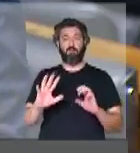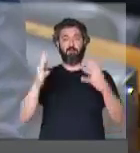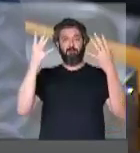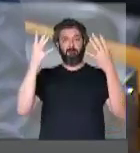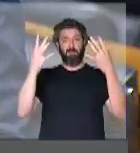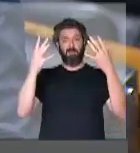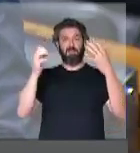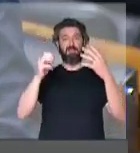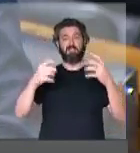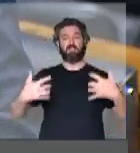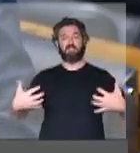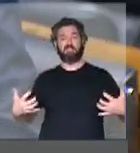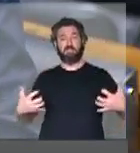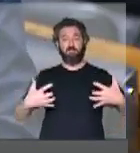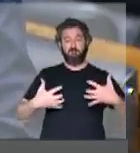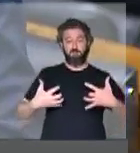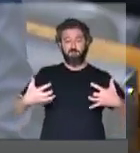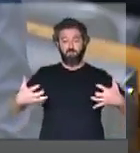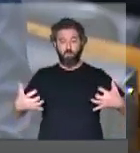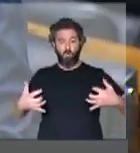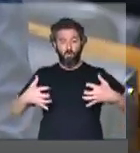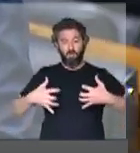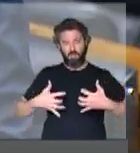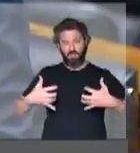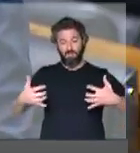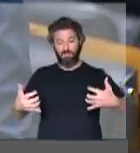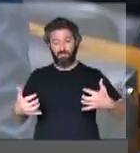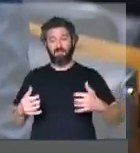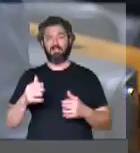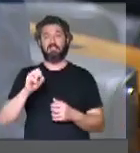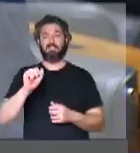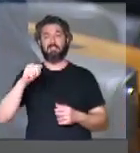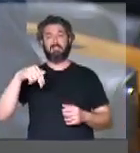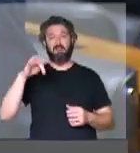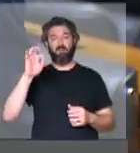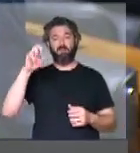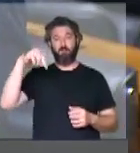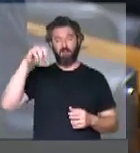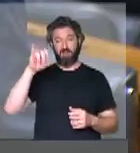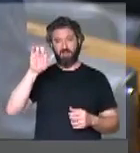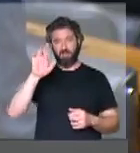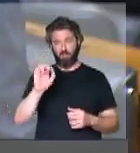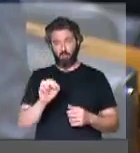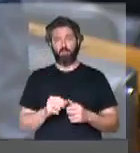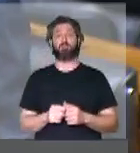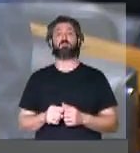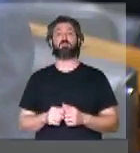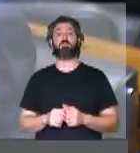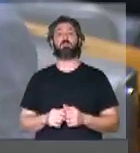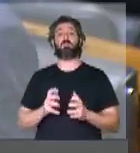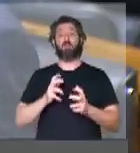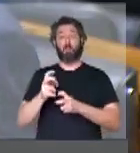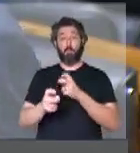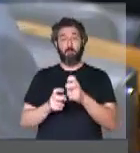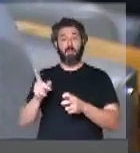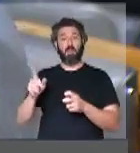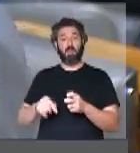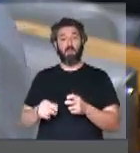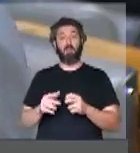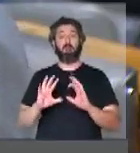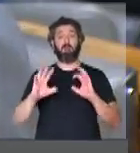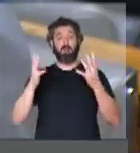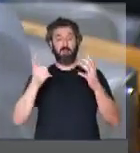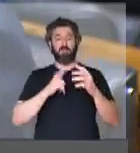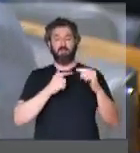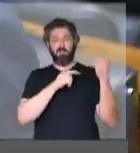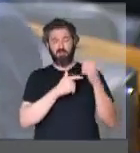da Festa do Sanfoneiro, que acontece no Parque Exposições Joaquim Pinto Filho, o nosso sanfonão. Essa que é uma festa que